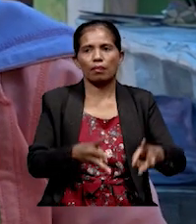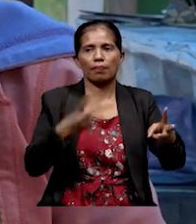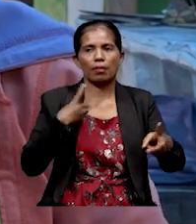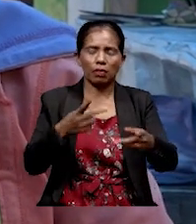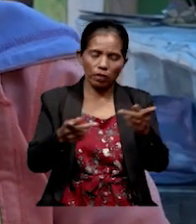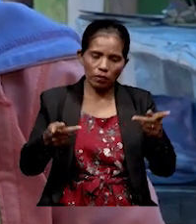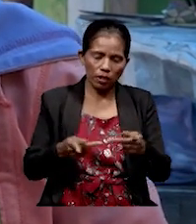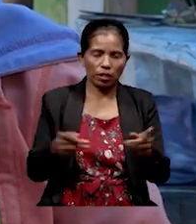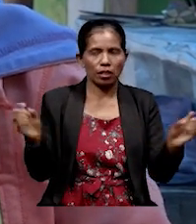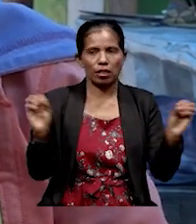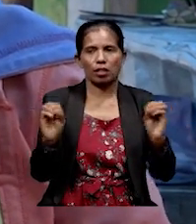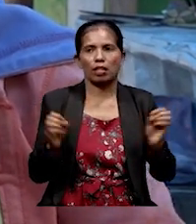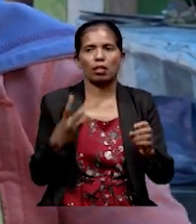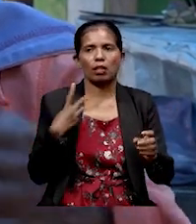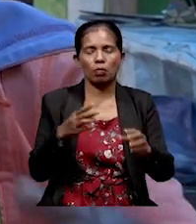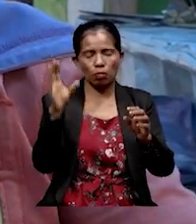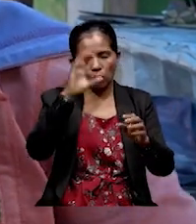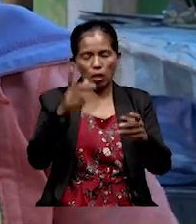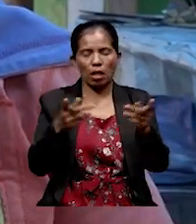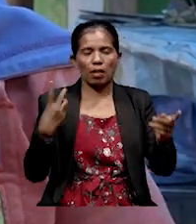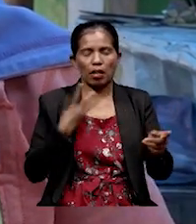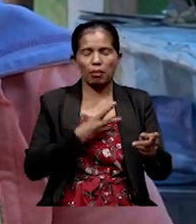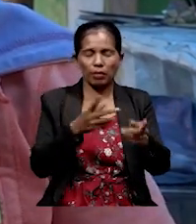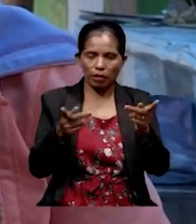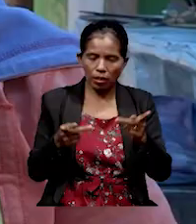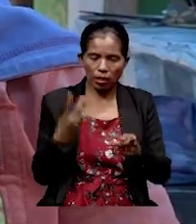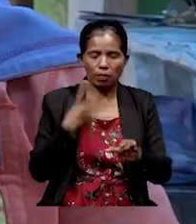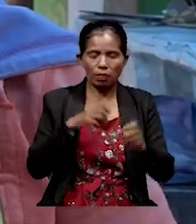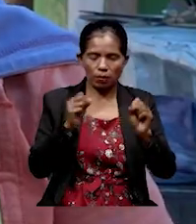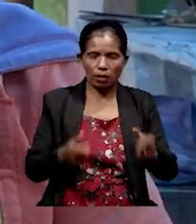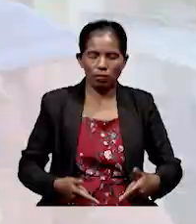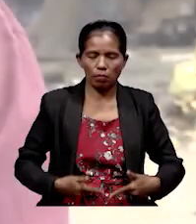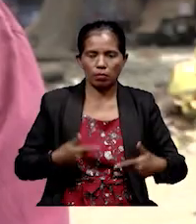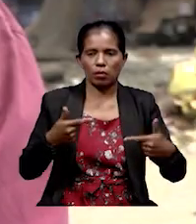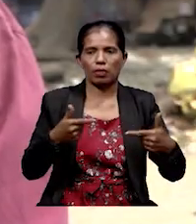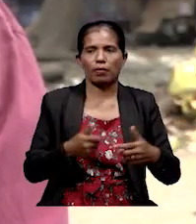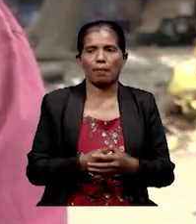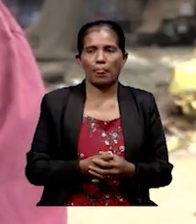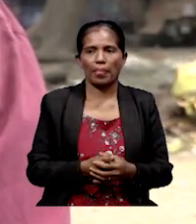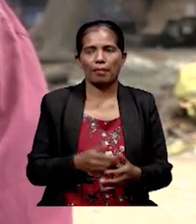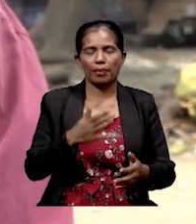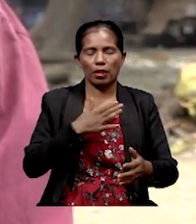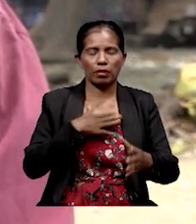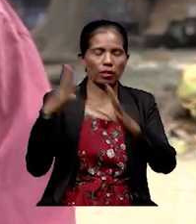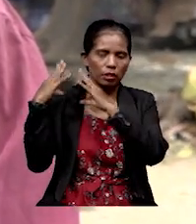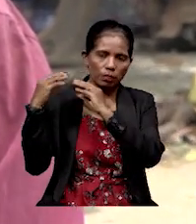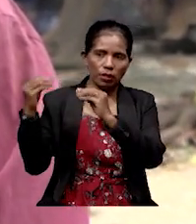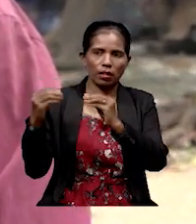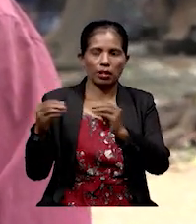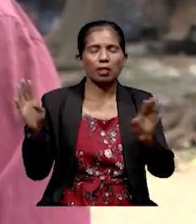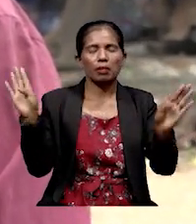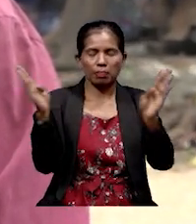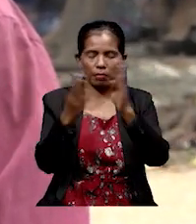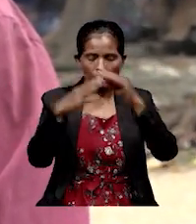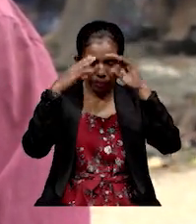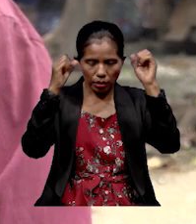ia. Buca minha fati da bem a mim buca mori. A mim husu mai da né. Há uma esperança, mas sai presidente da